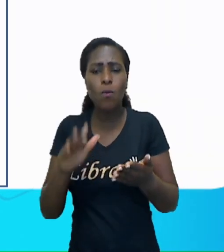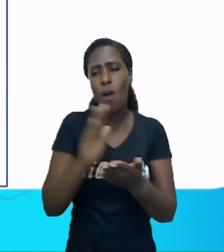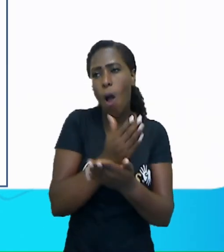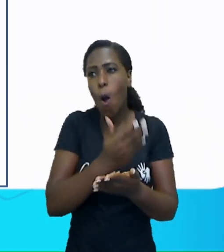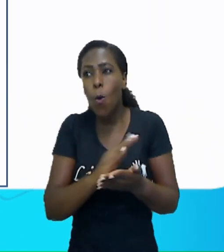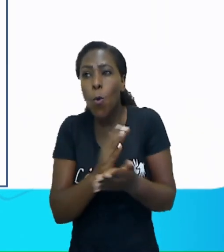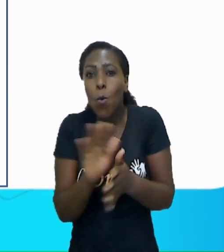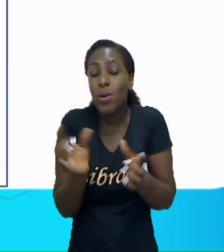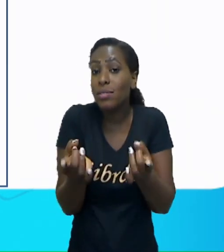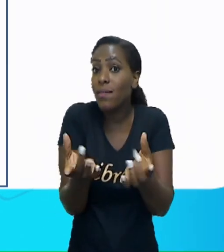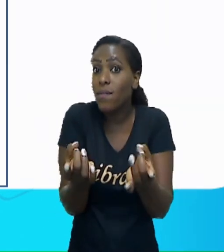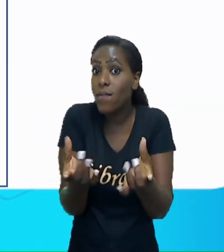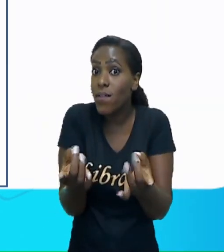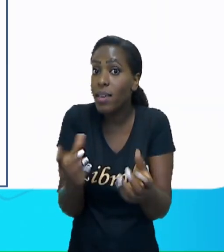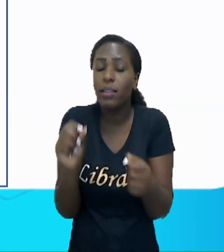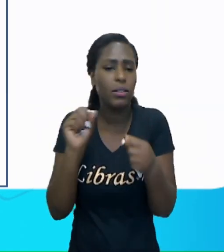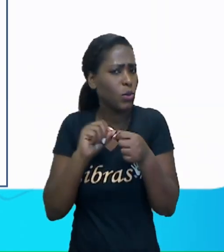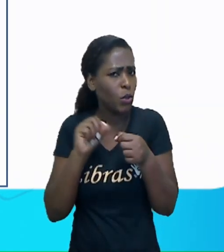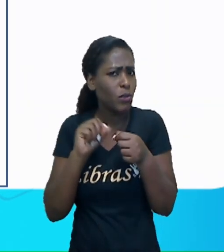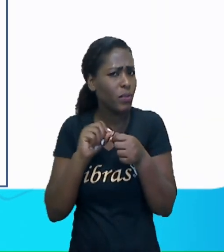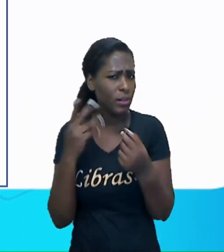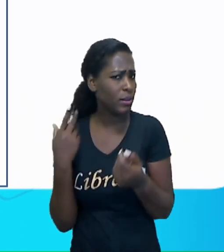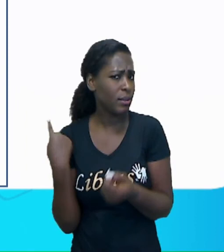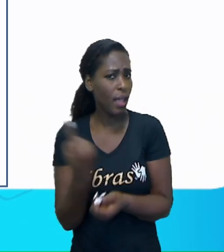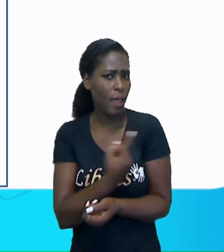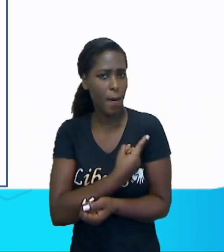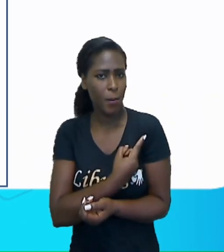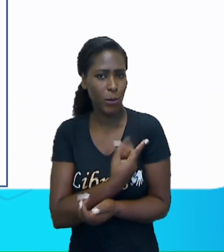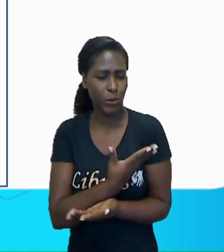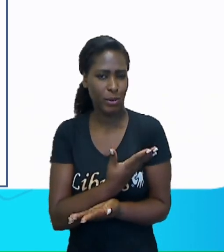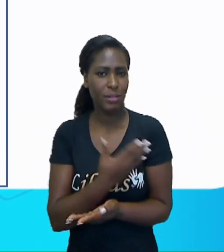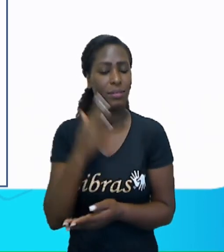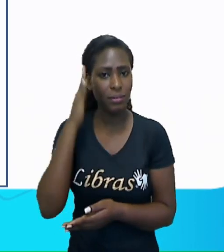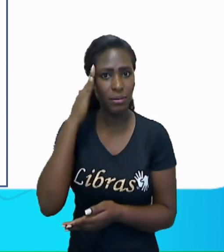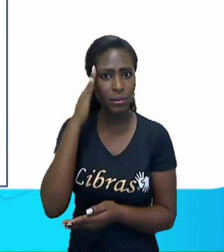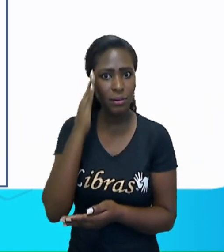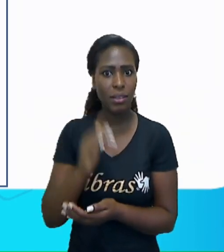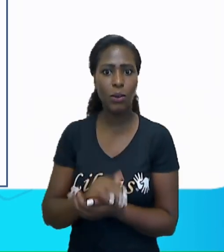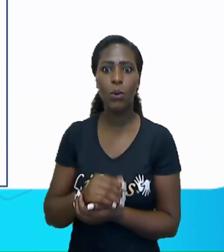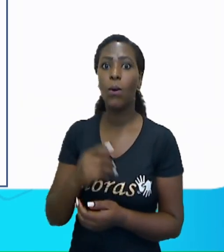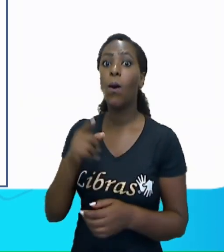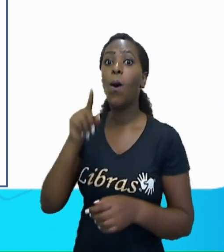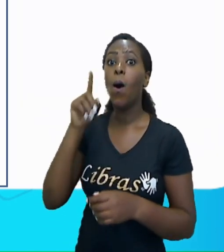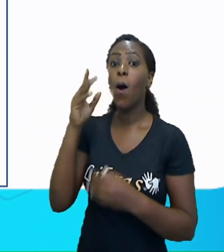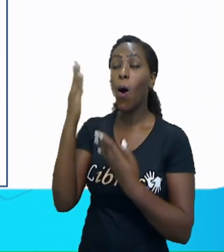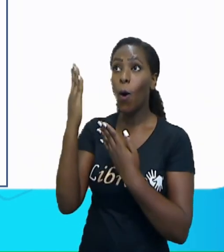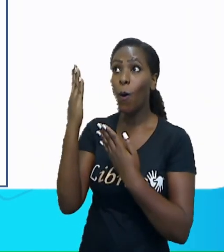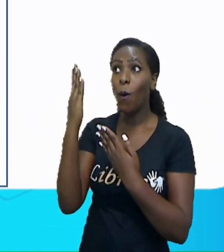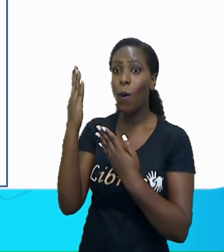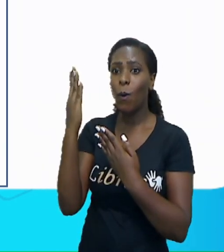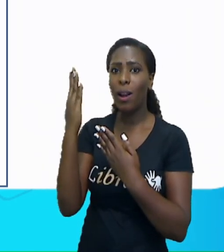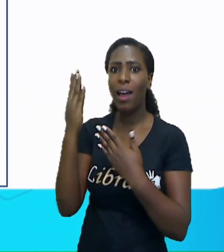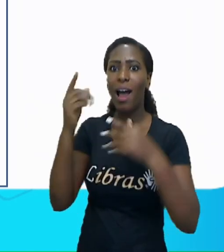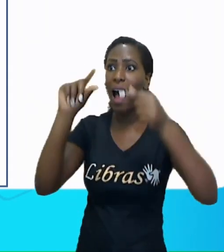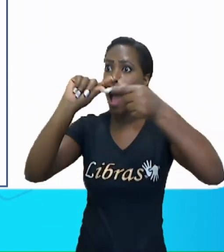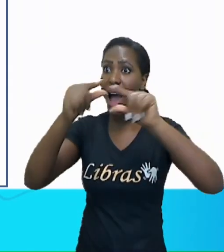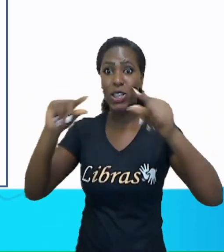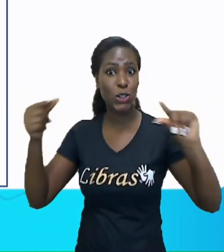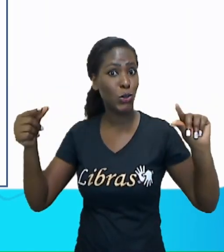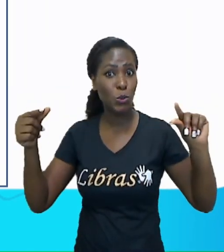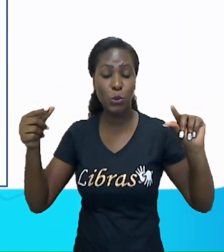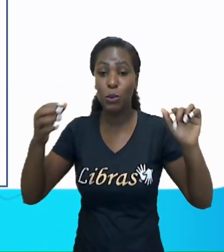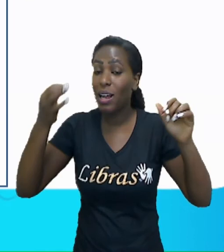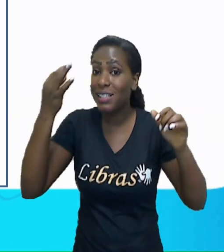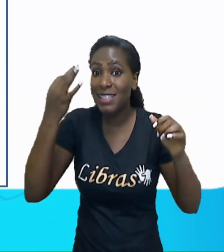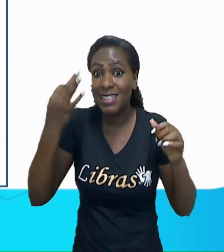observem a estrutura adequada, lembram? Tudo que foi falado anteriormente, ó. Aqui a data, o local. Olha o